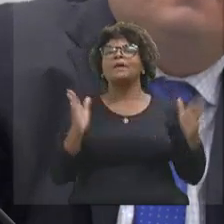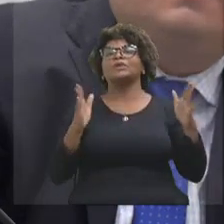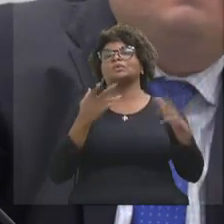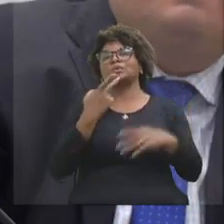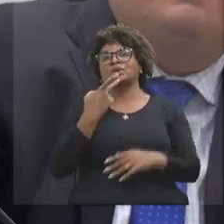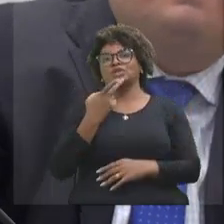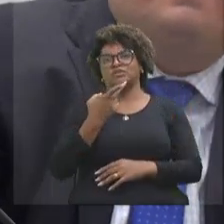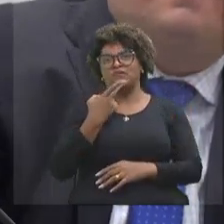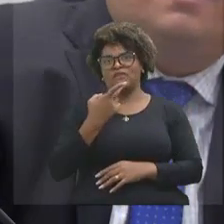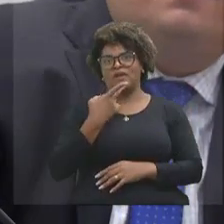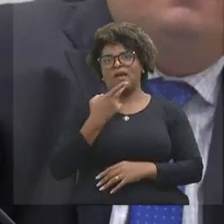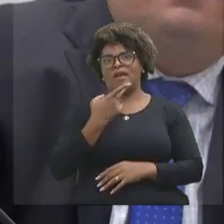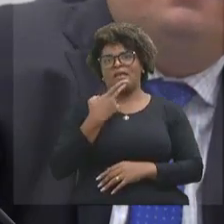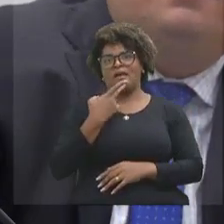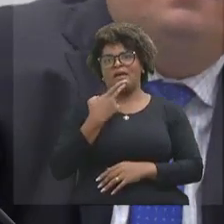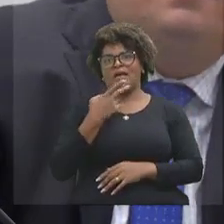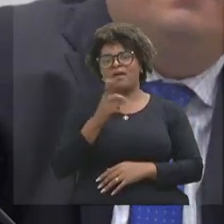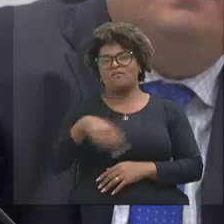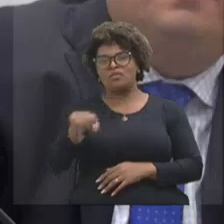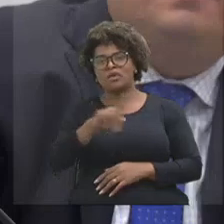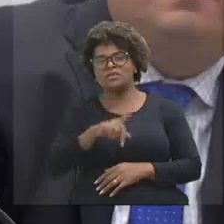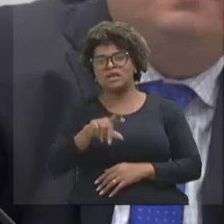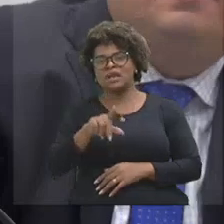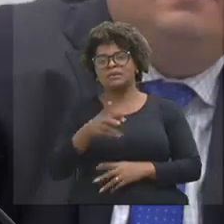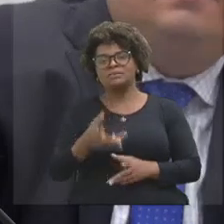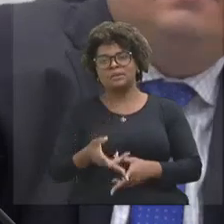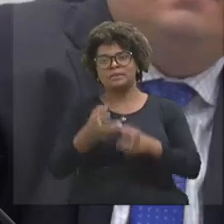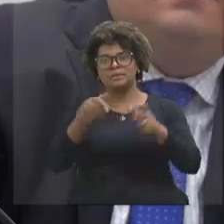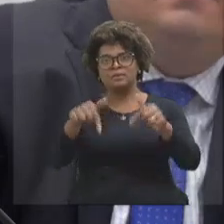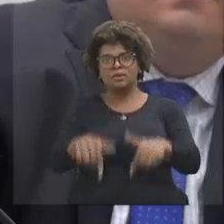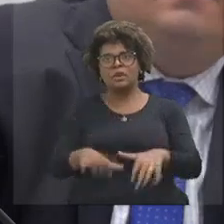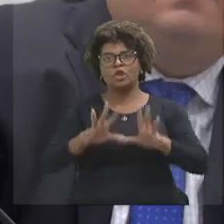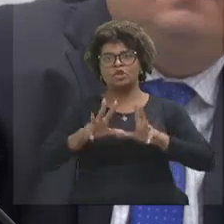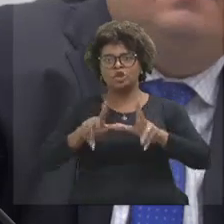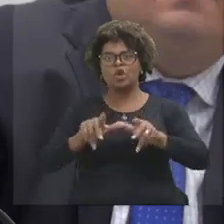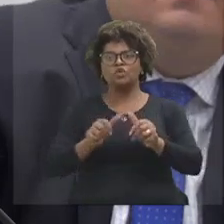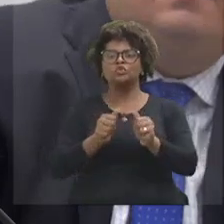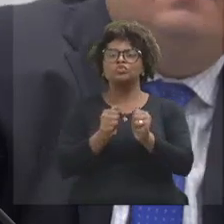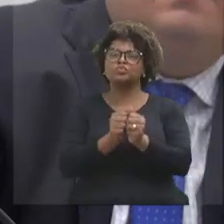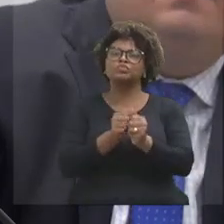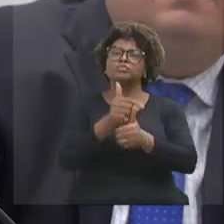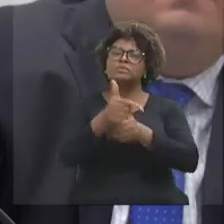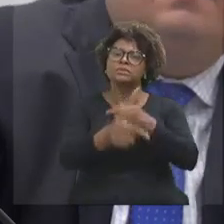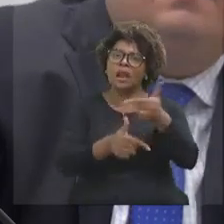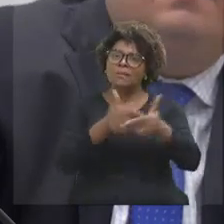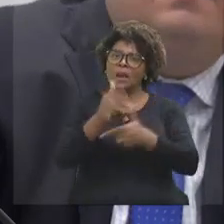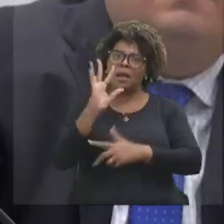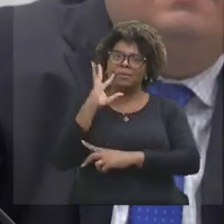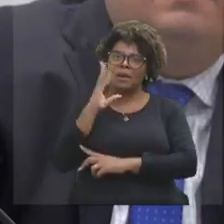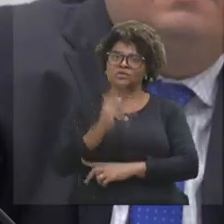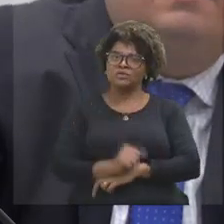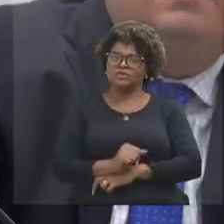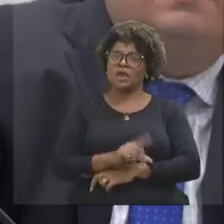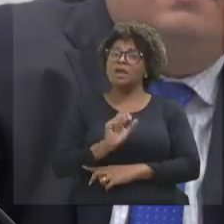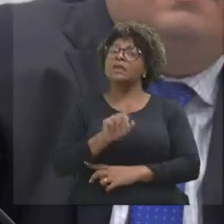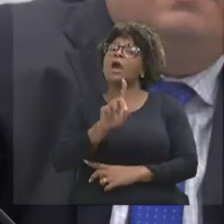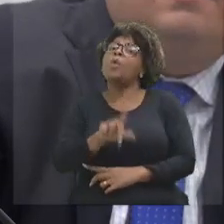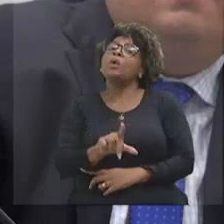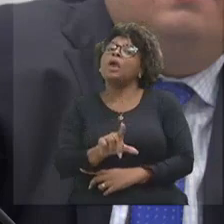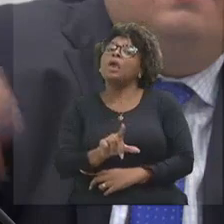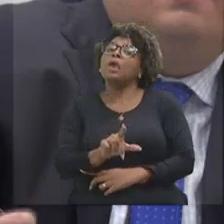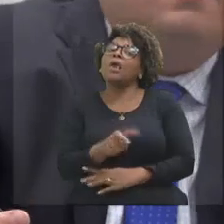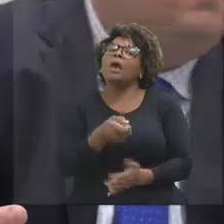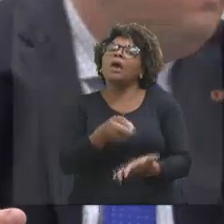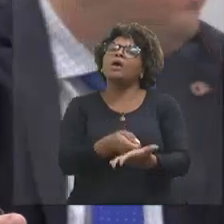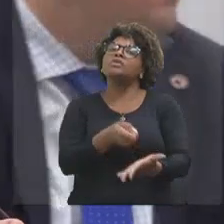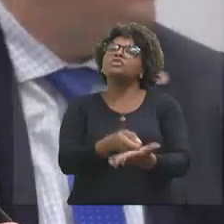aptos e abertos os senhores ouvintes buscando todos juntos solução que é apenas revogar o remanejamento